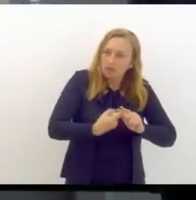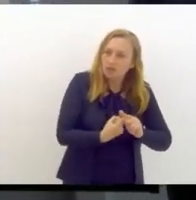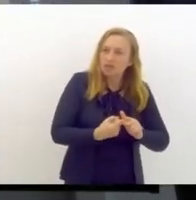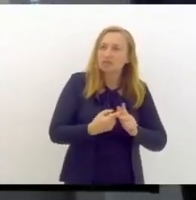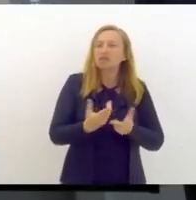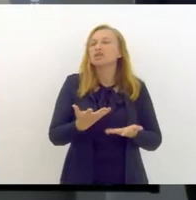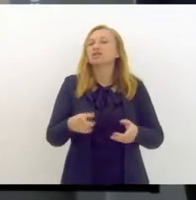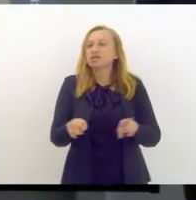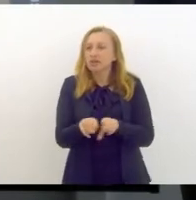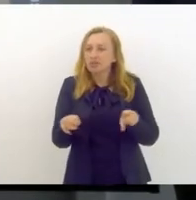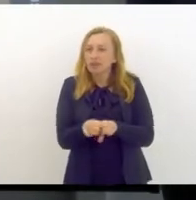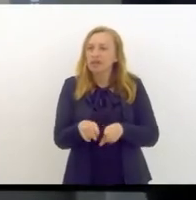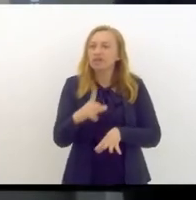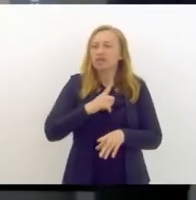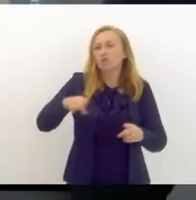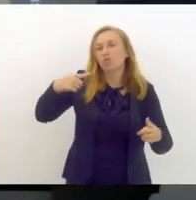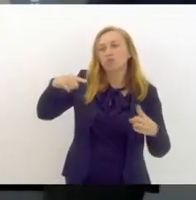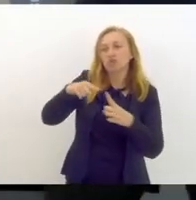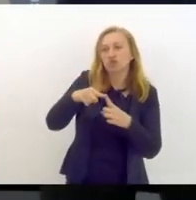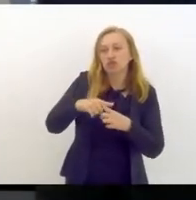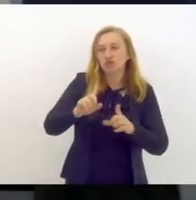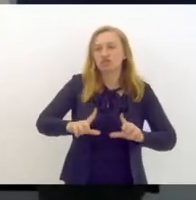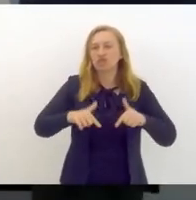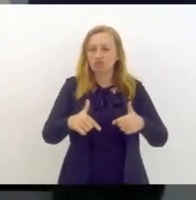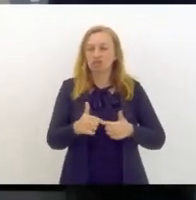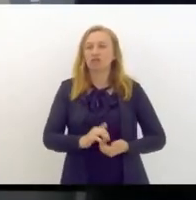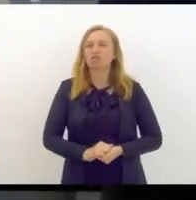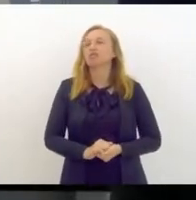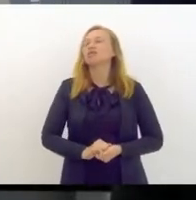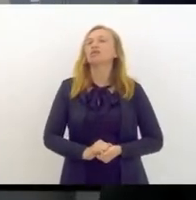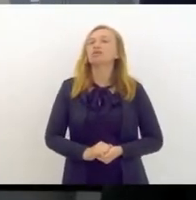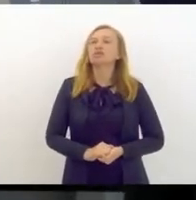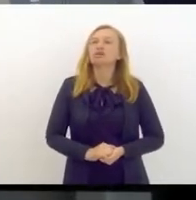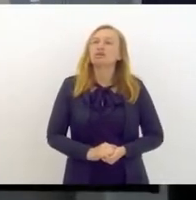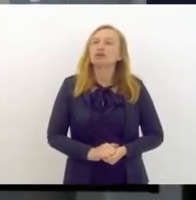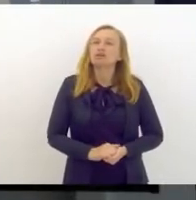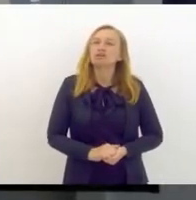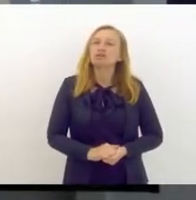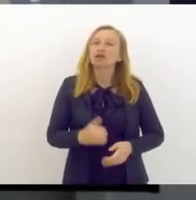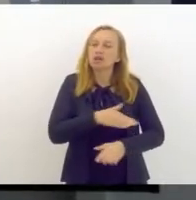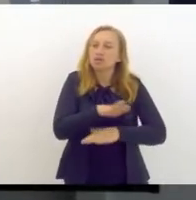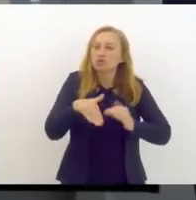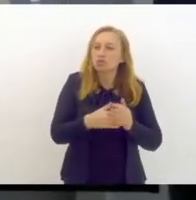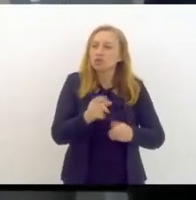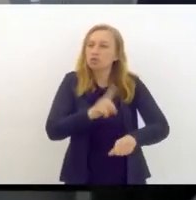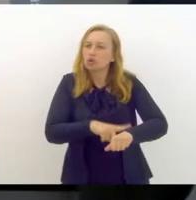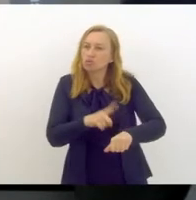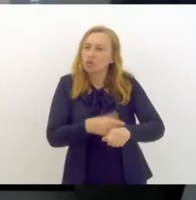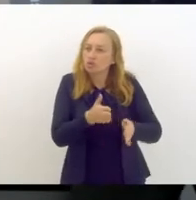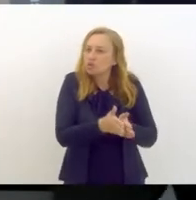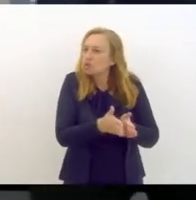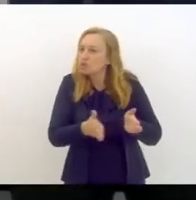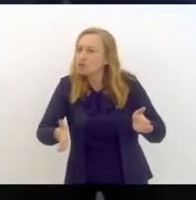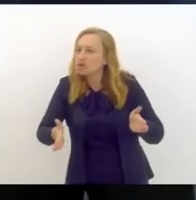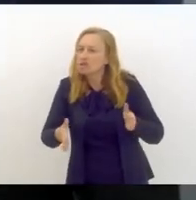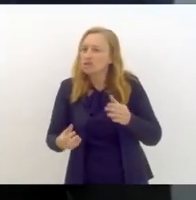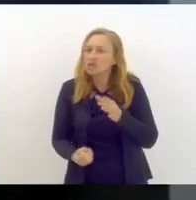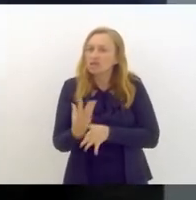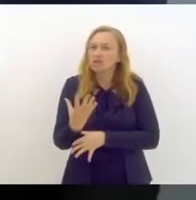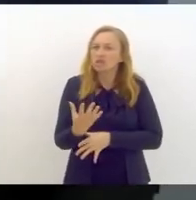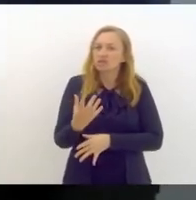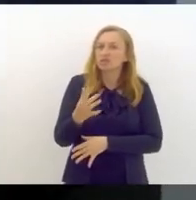que a gente também tem como objetivo ações de restauração, né? Em todo momento, desde o processo de criação, o refúgio